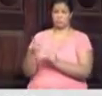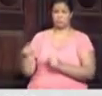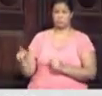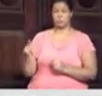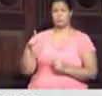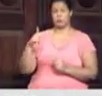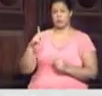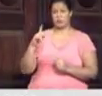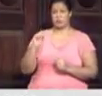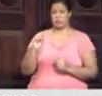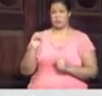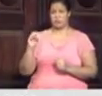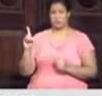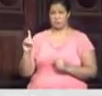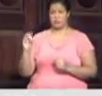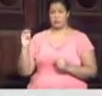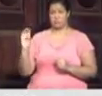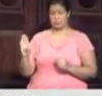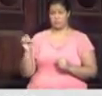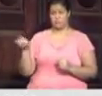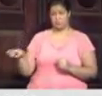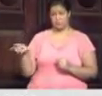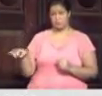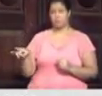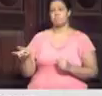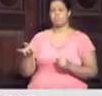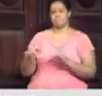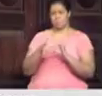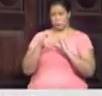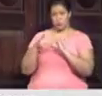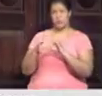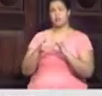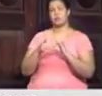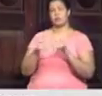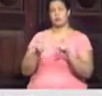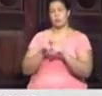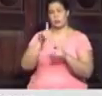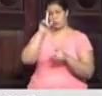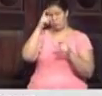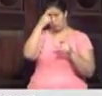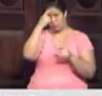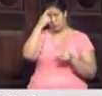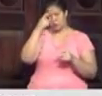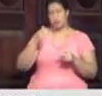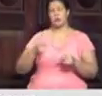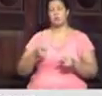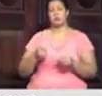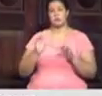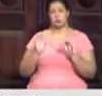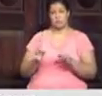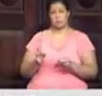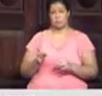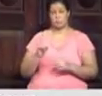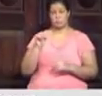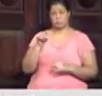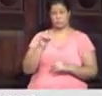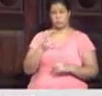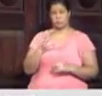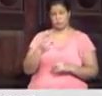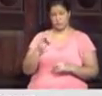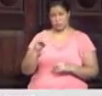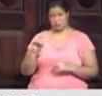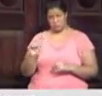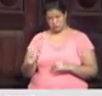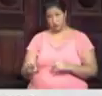e consciente contra a mensagem que para cá foi enviada de venda da alienação das CEDAIs, em contrapartida um